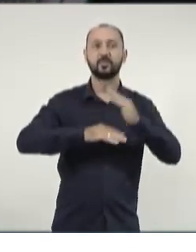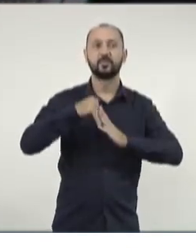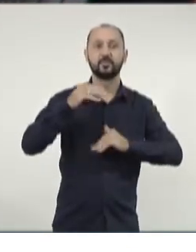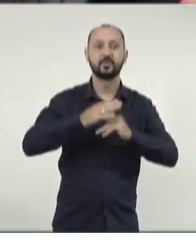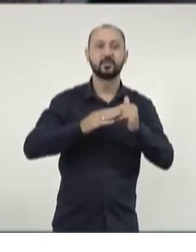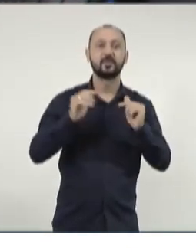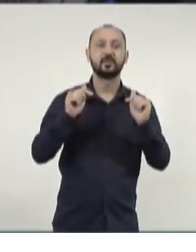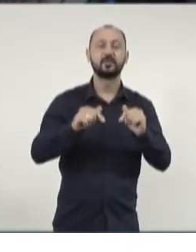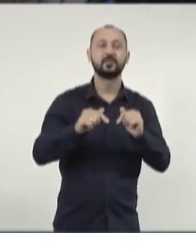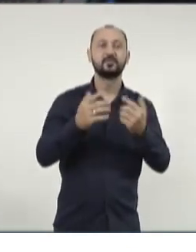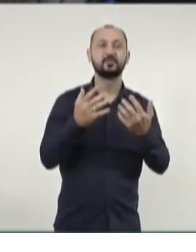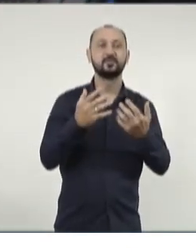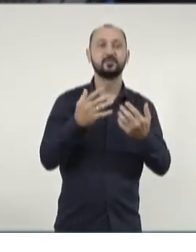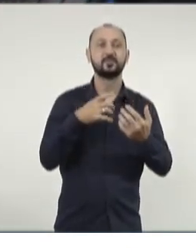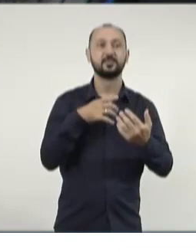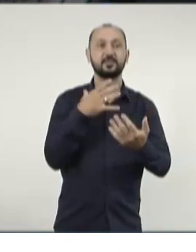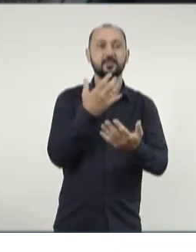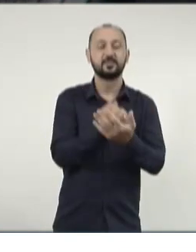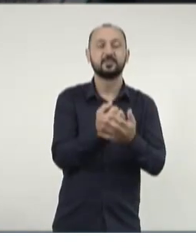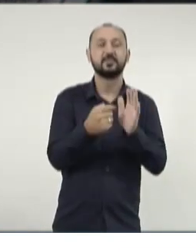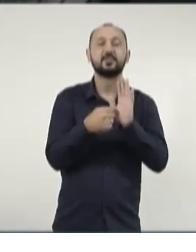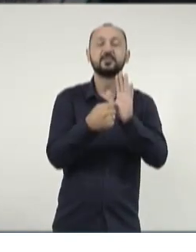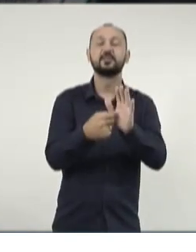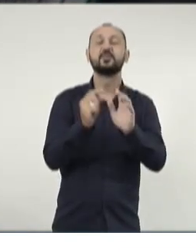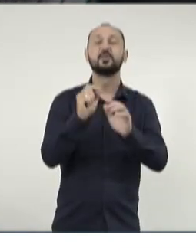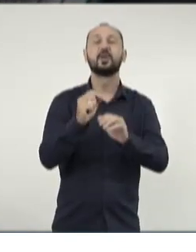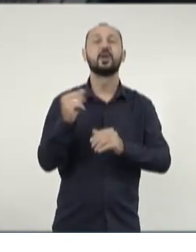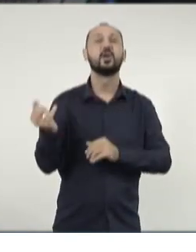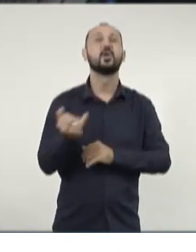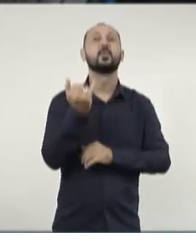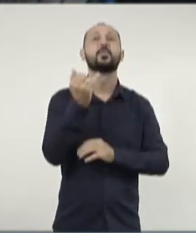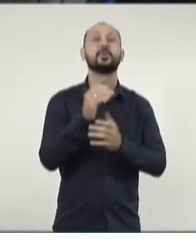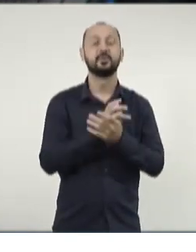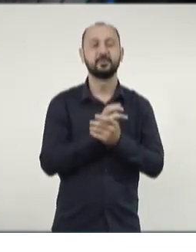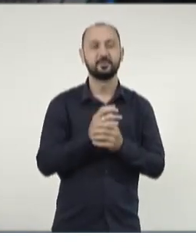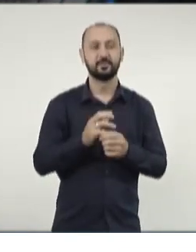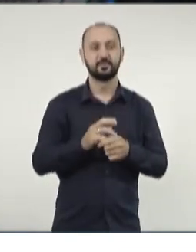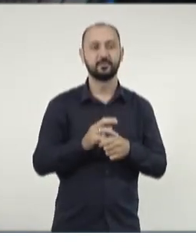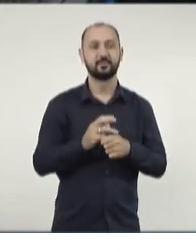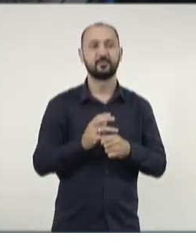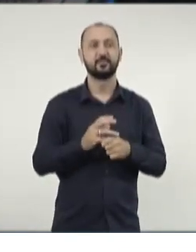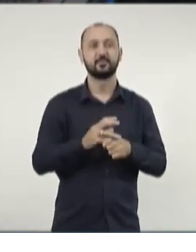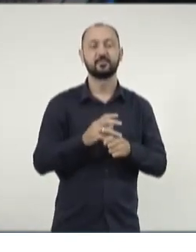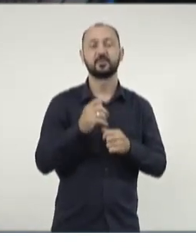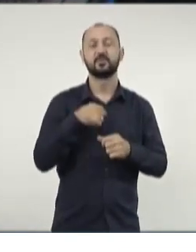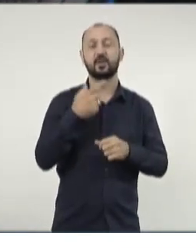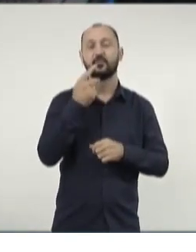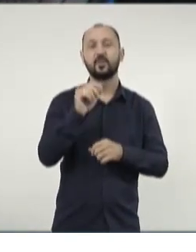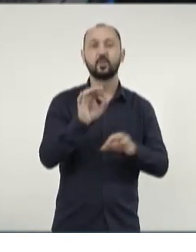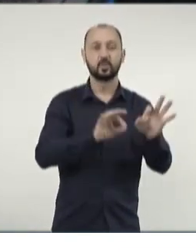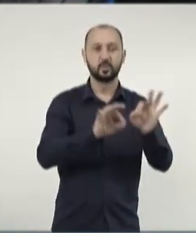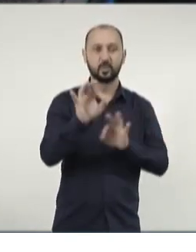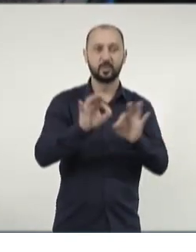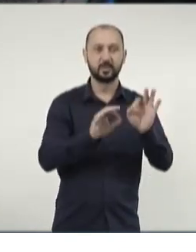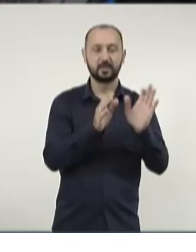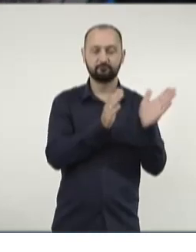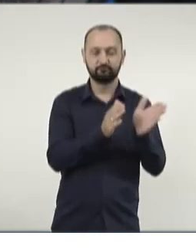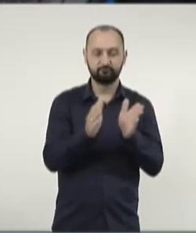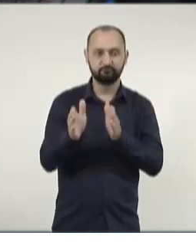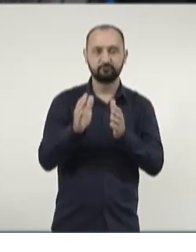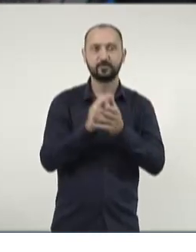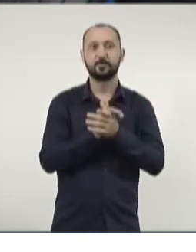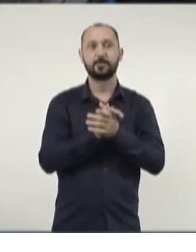sobre. Aqui você traz uma questão que é muito importante. Quando a gente falou na ordenação,